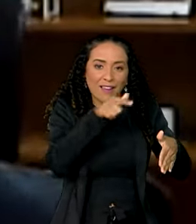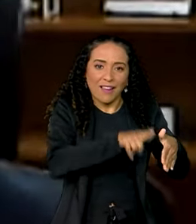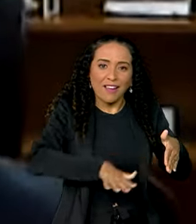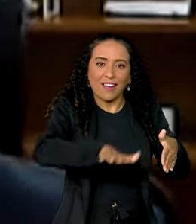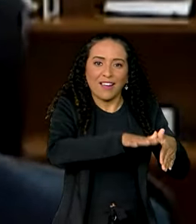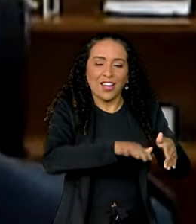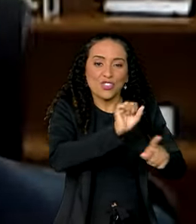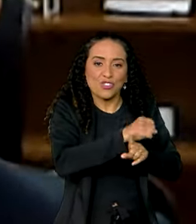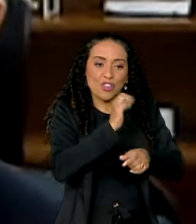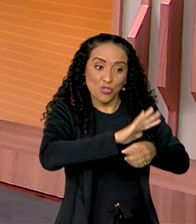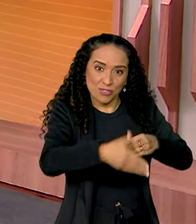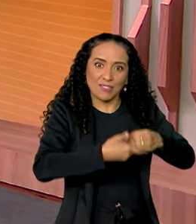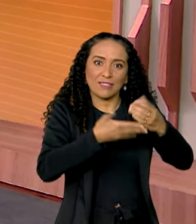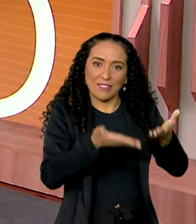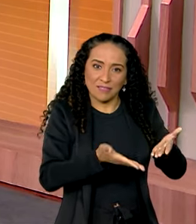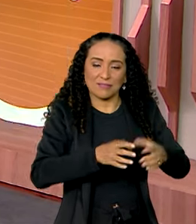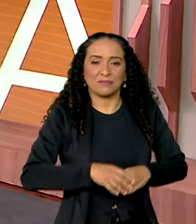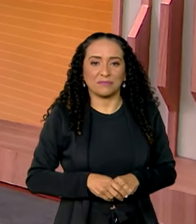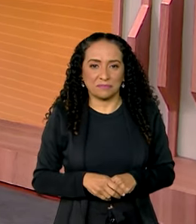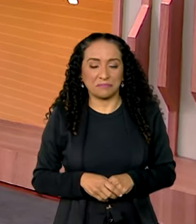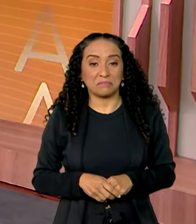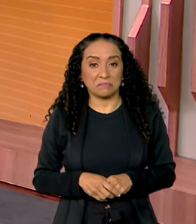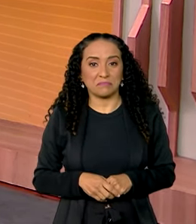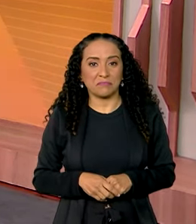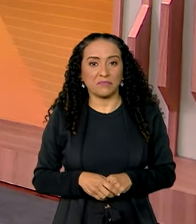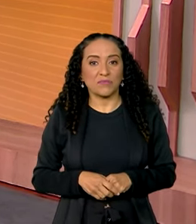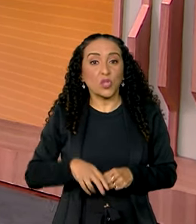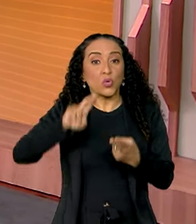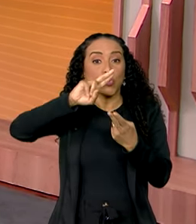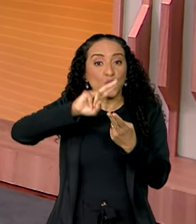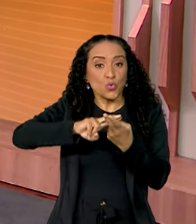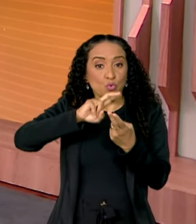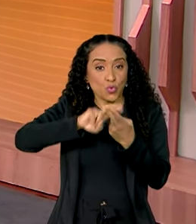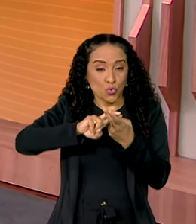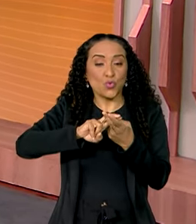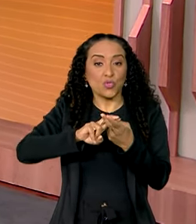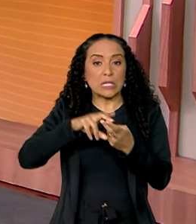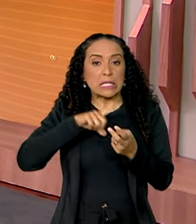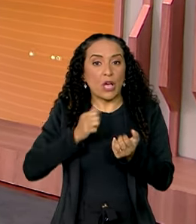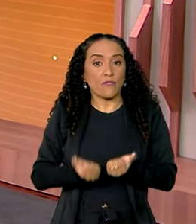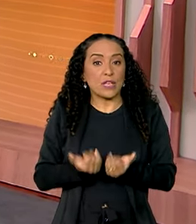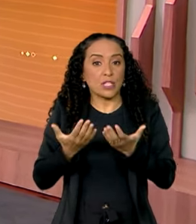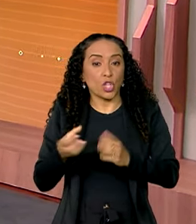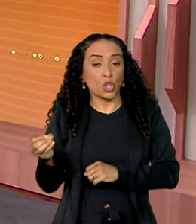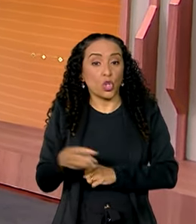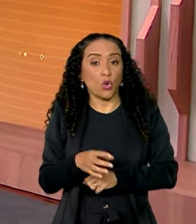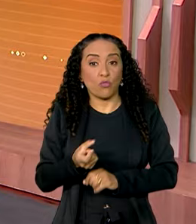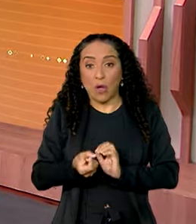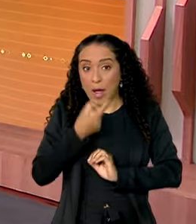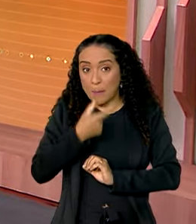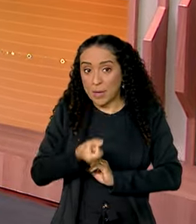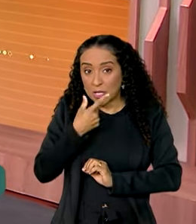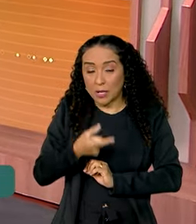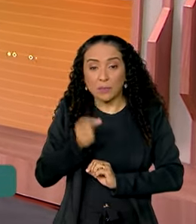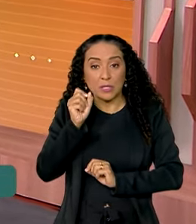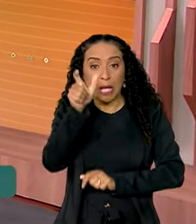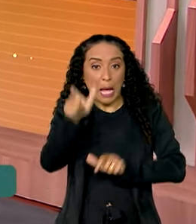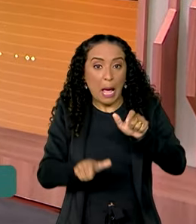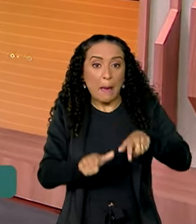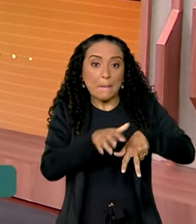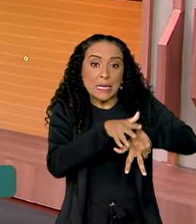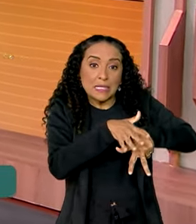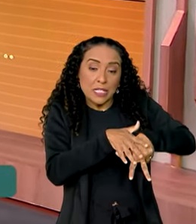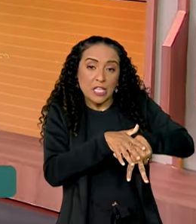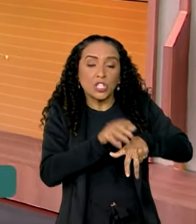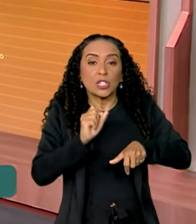social e sustentável para isso isso aí e o SUS o s Mônico de saúde está oferecendo um novo medicamento